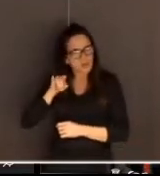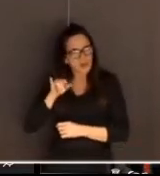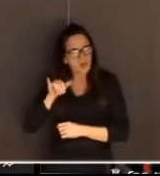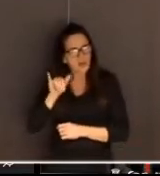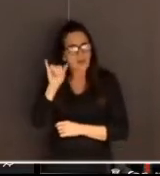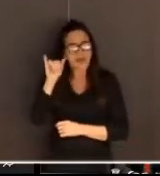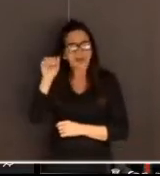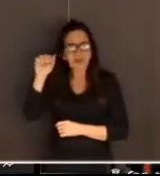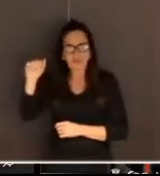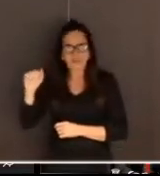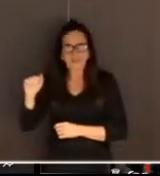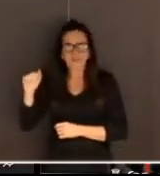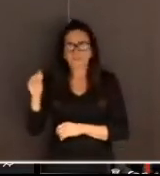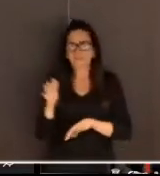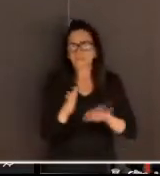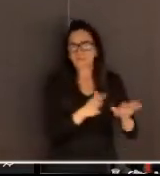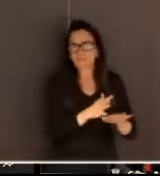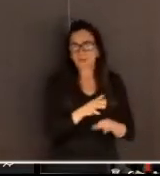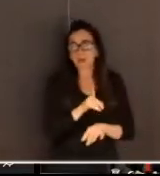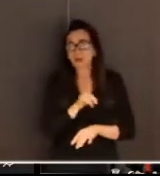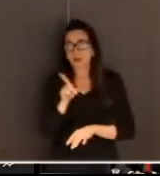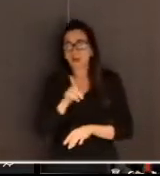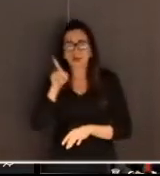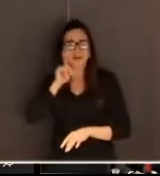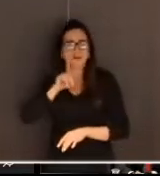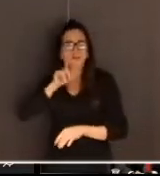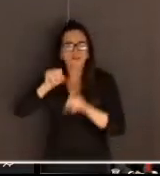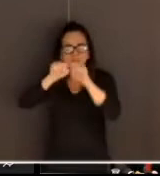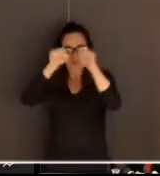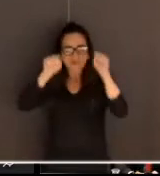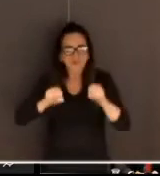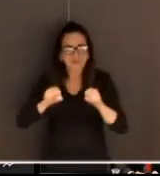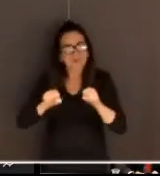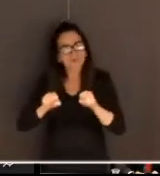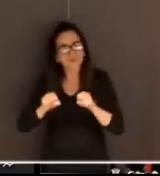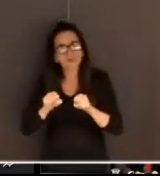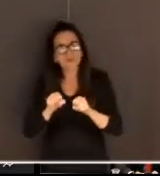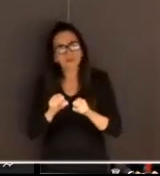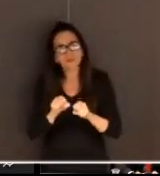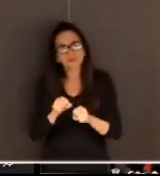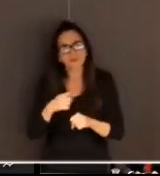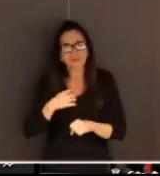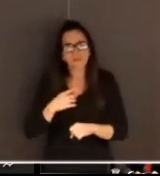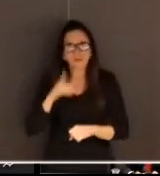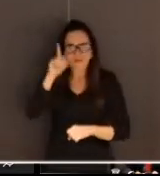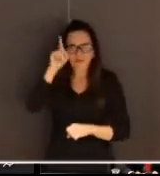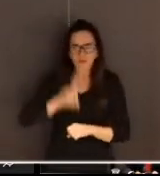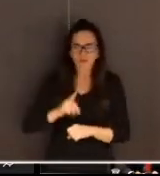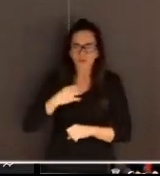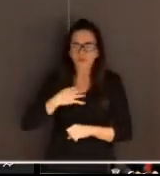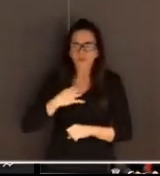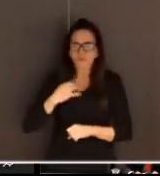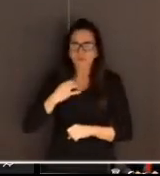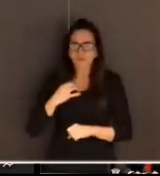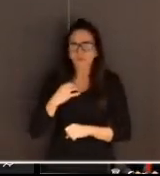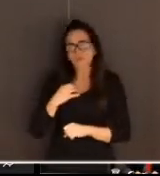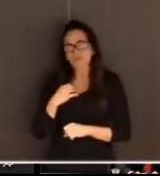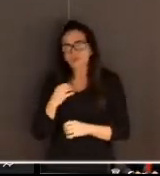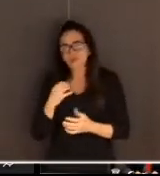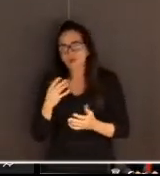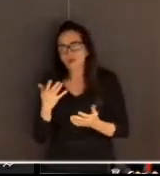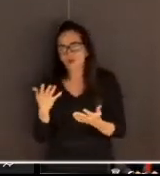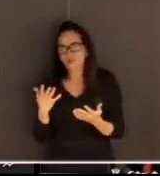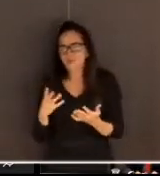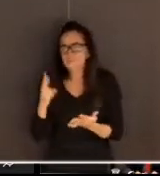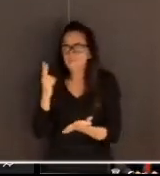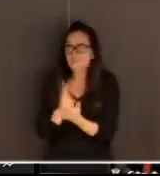sistema anglo-americano, não há qualquer questionamento de que o réu tem direito a usar a roupa civil, mesmo